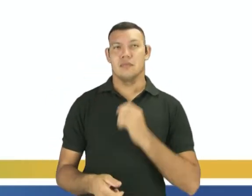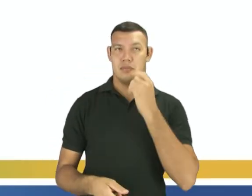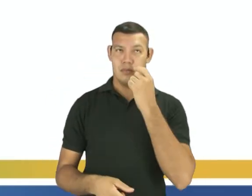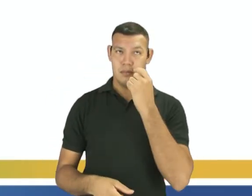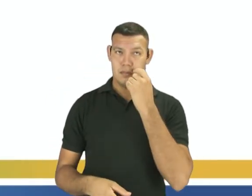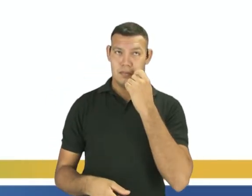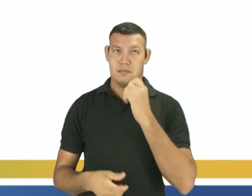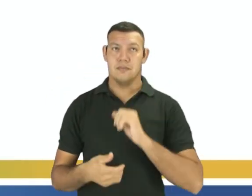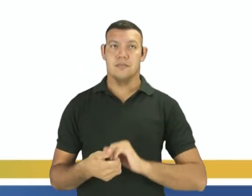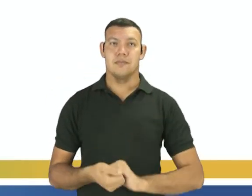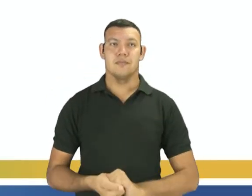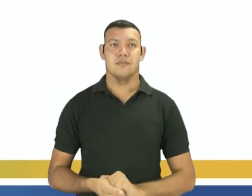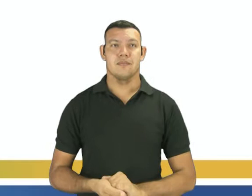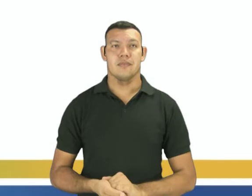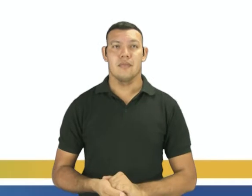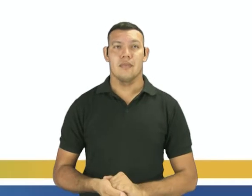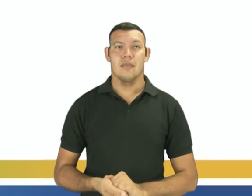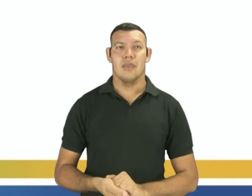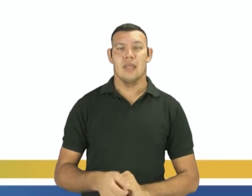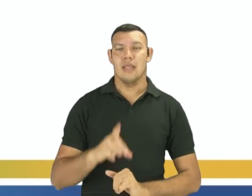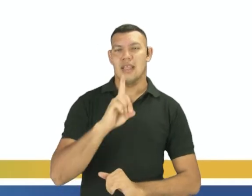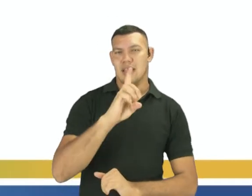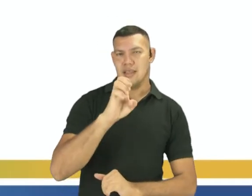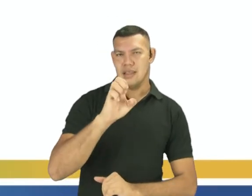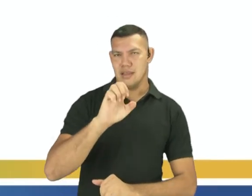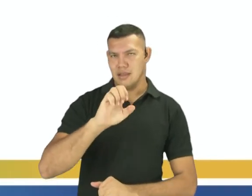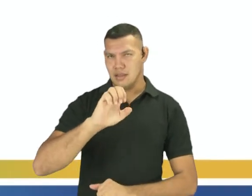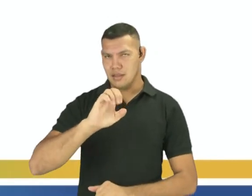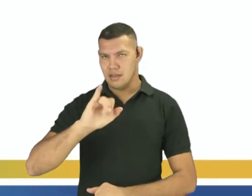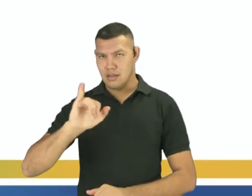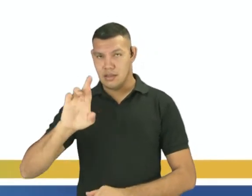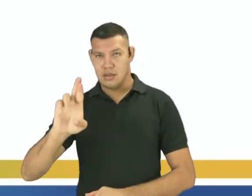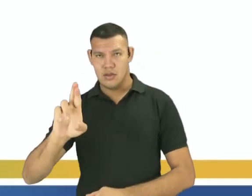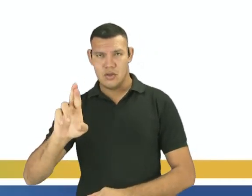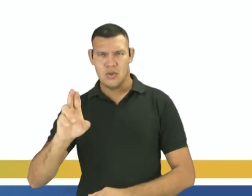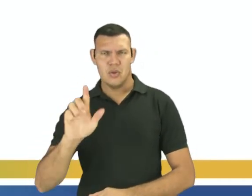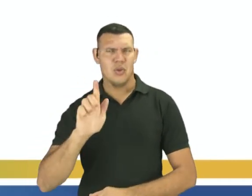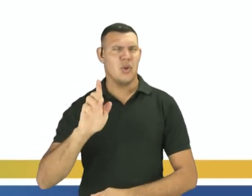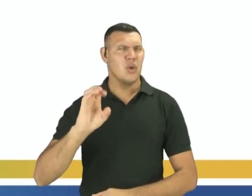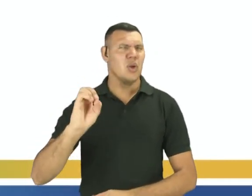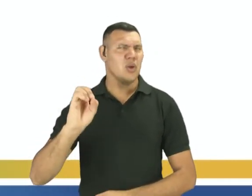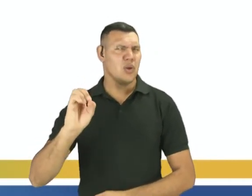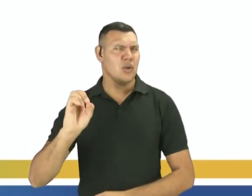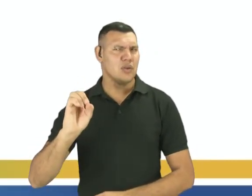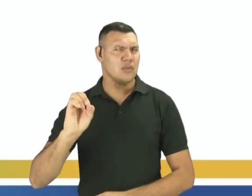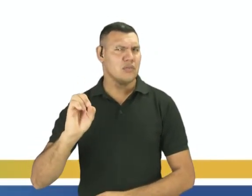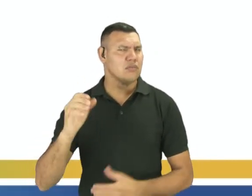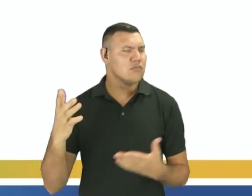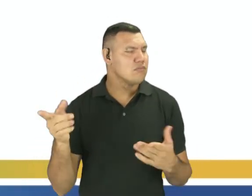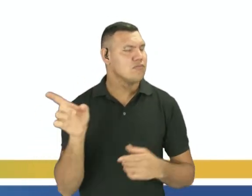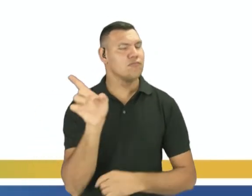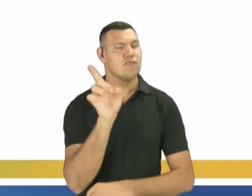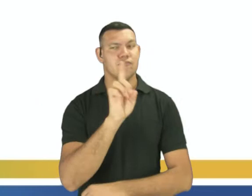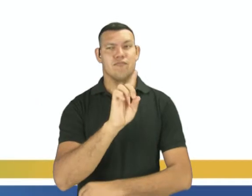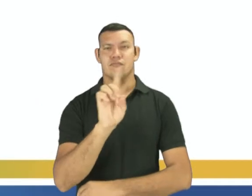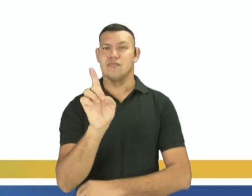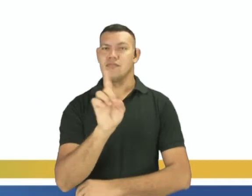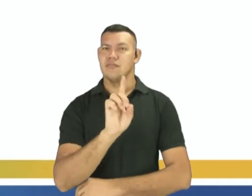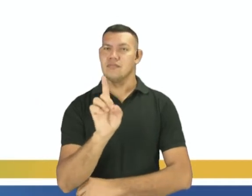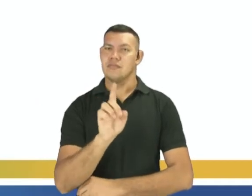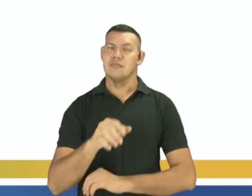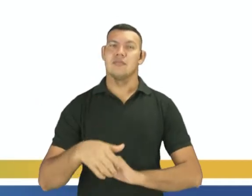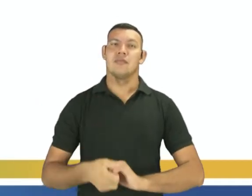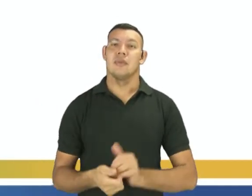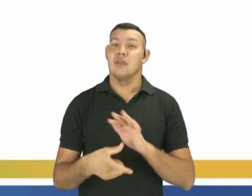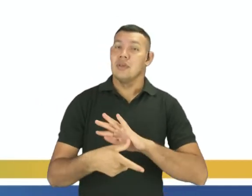Ela. Então, antes de ir, before going. Então, é o verbo ir. E tem o ing porque antes